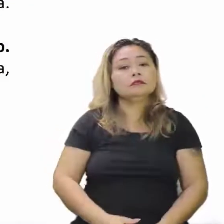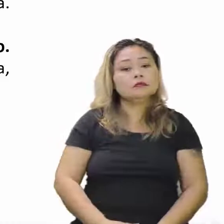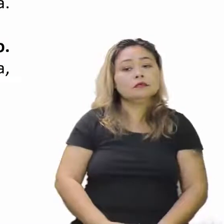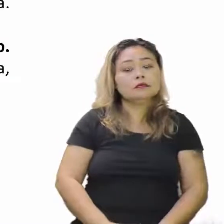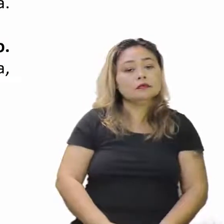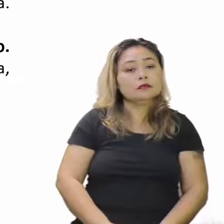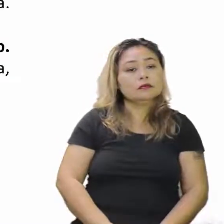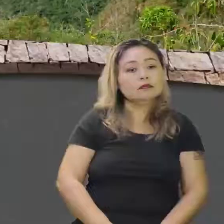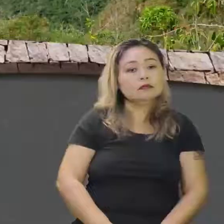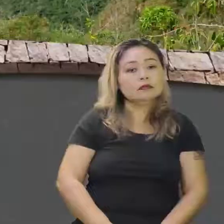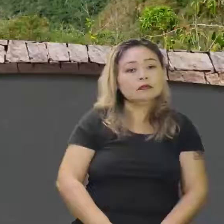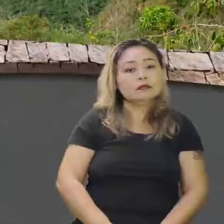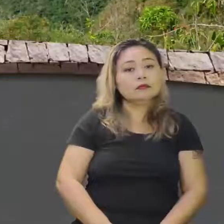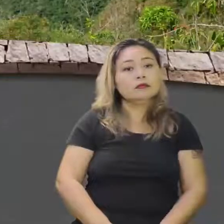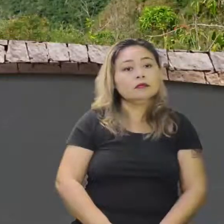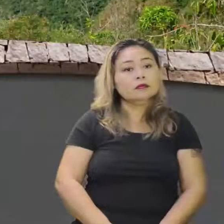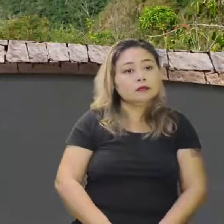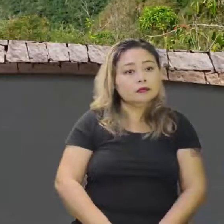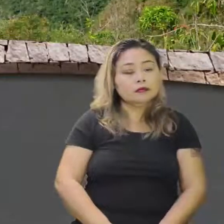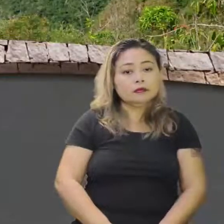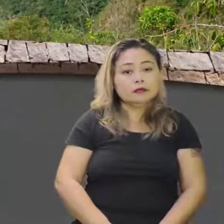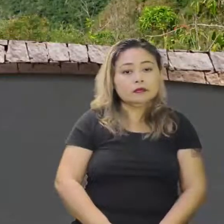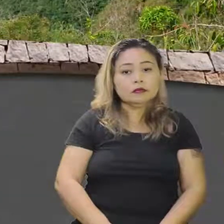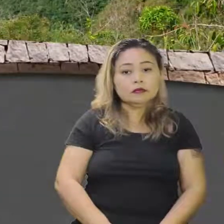Mamoré, tá?